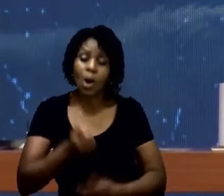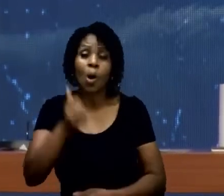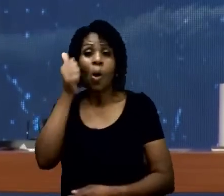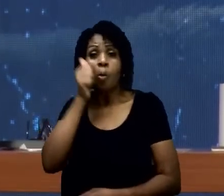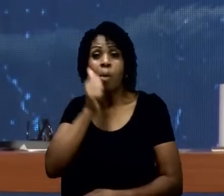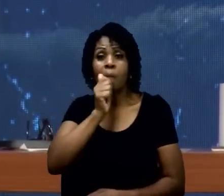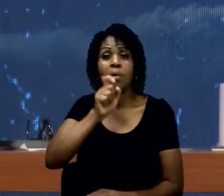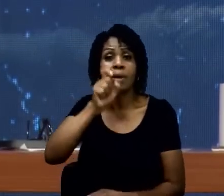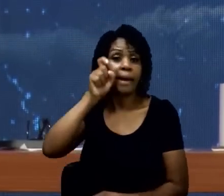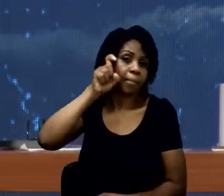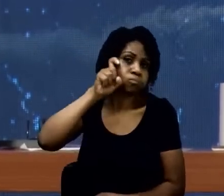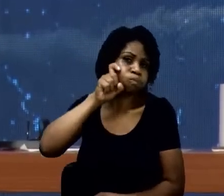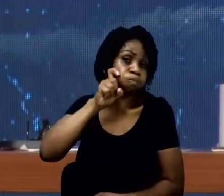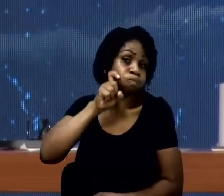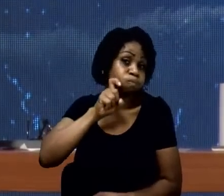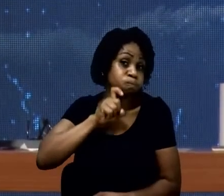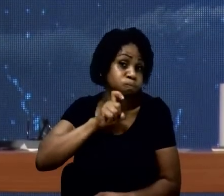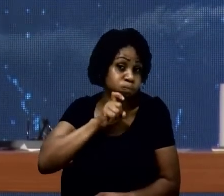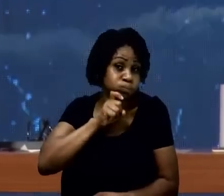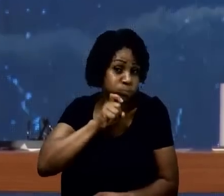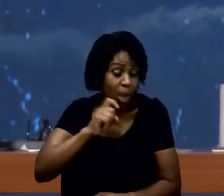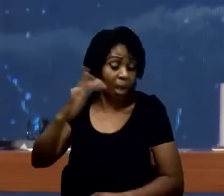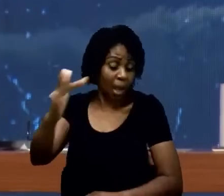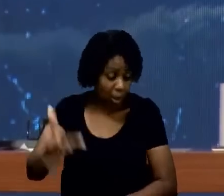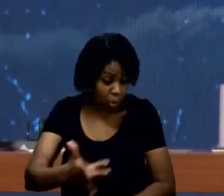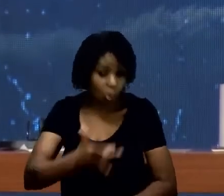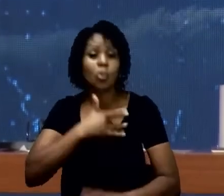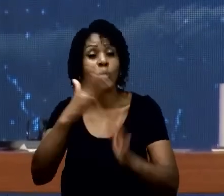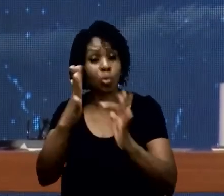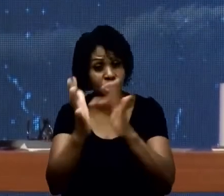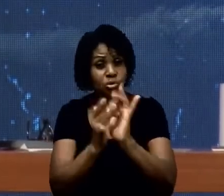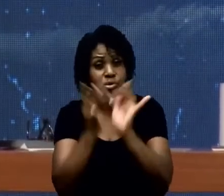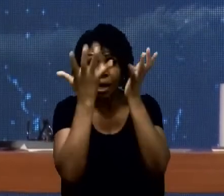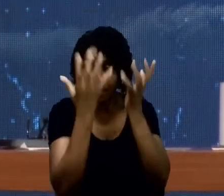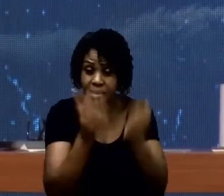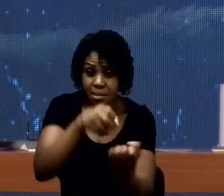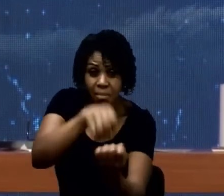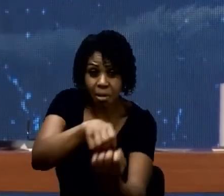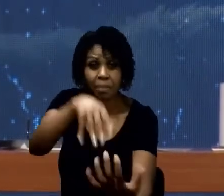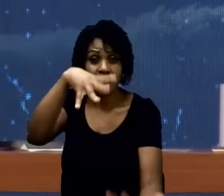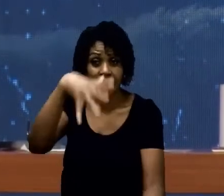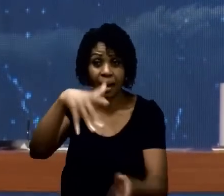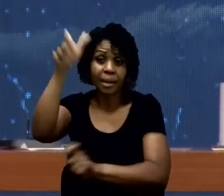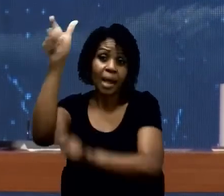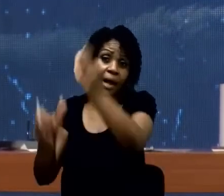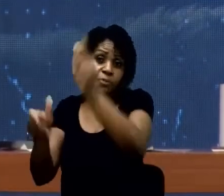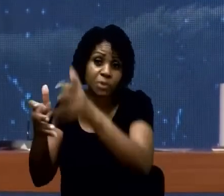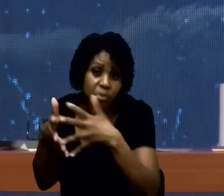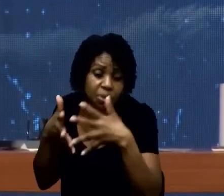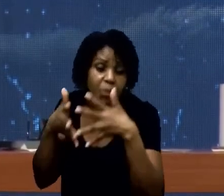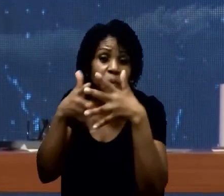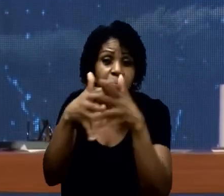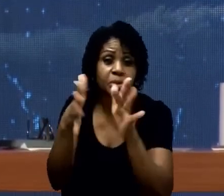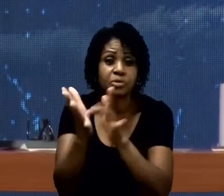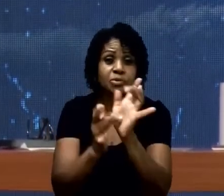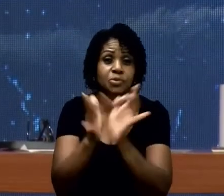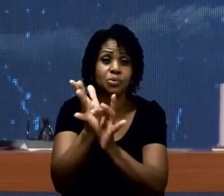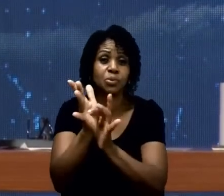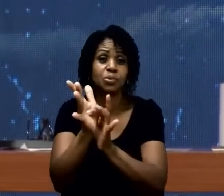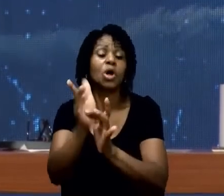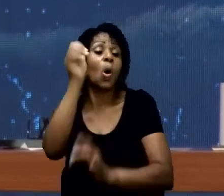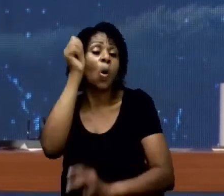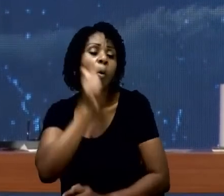Jesus. Deixa, ela me tocou, recebeu o milagre. Todo mundo que interrompia Jesus, a samaritana